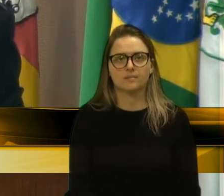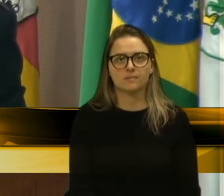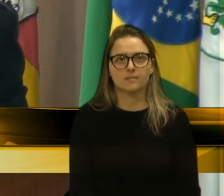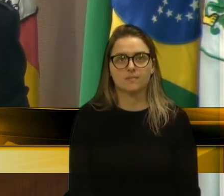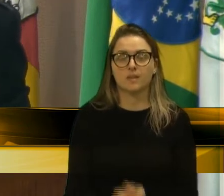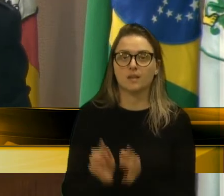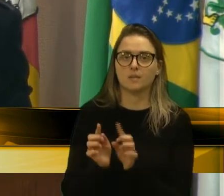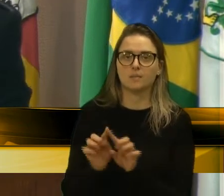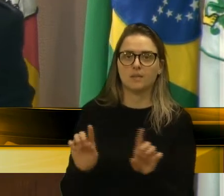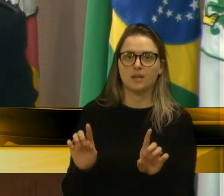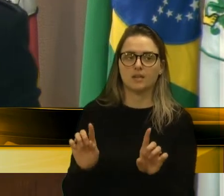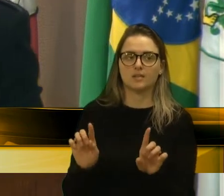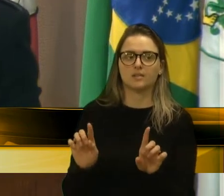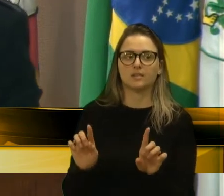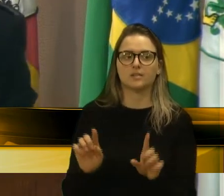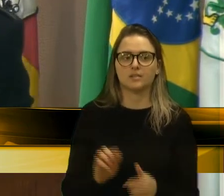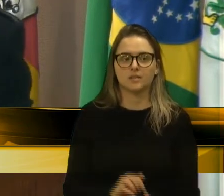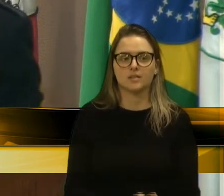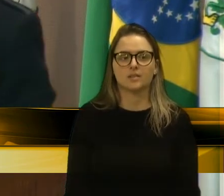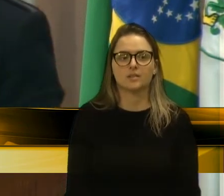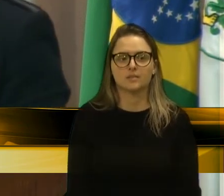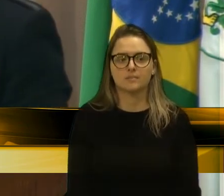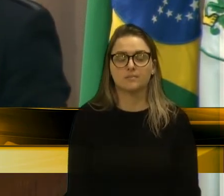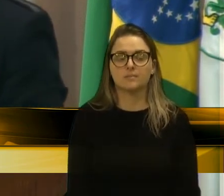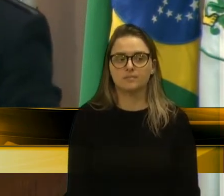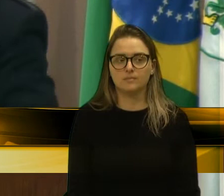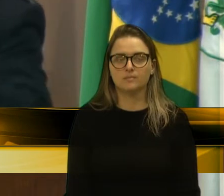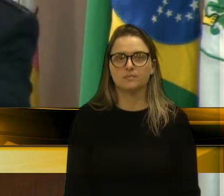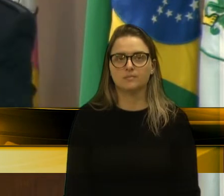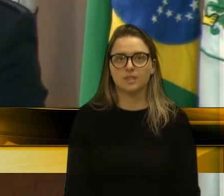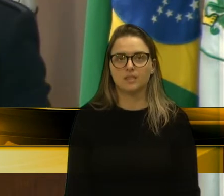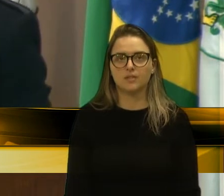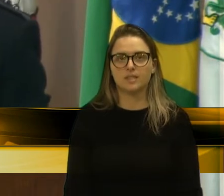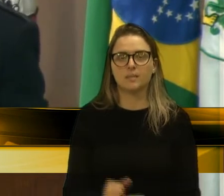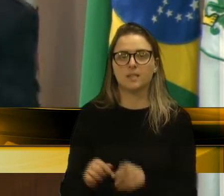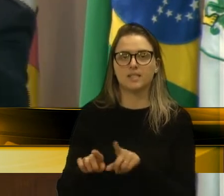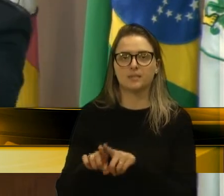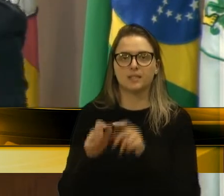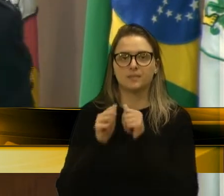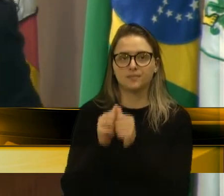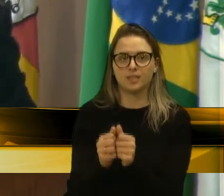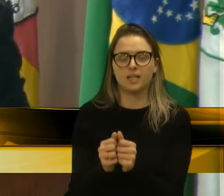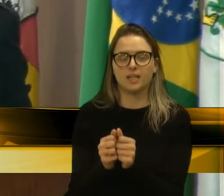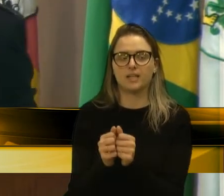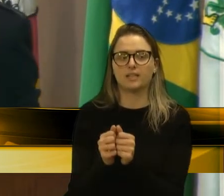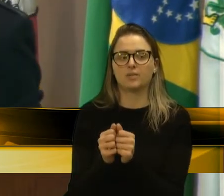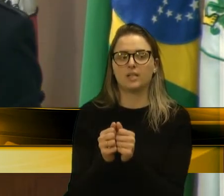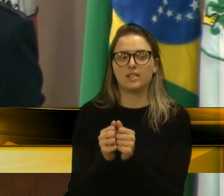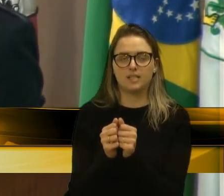Mas, né, muitos vereadores que se julgam experientes, políticos, né,